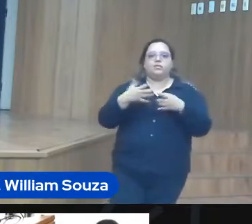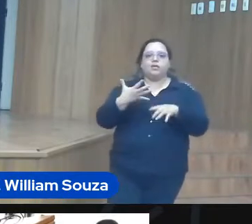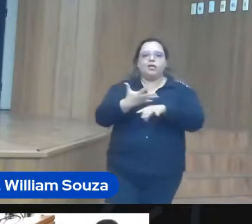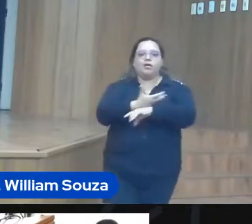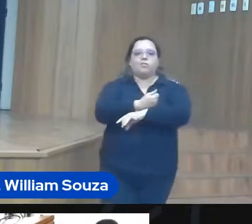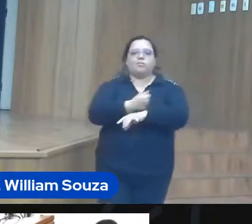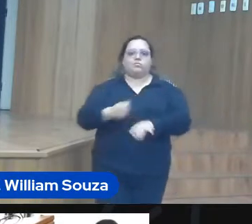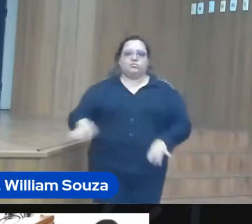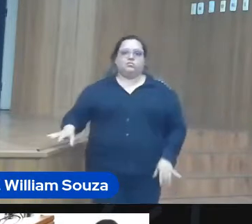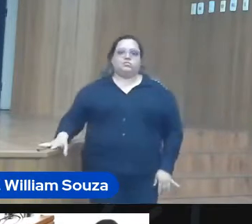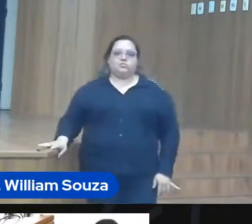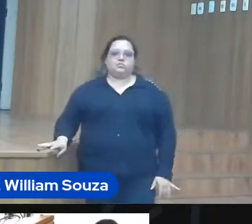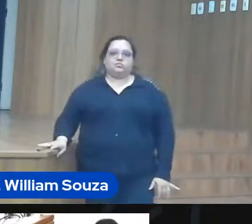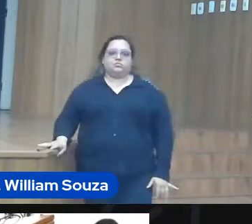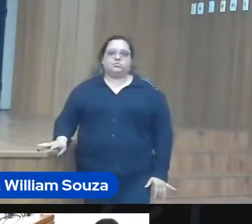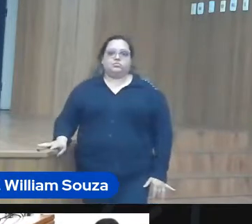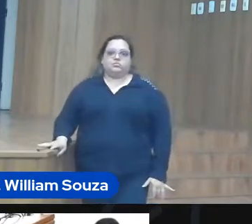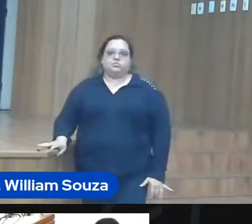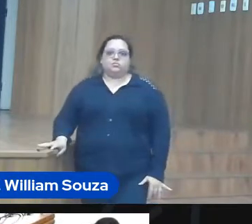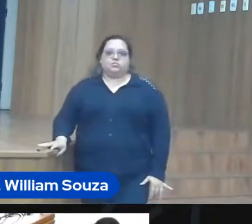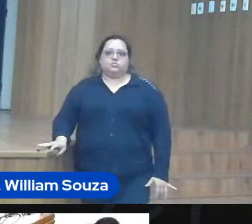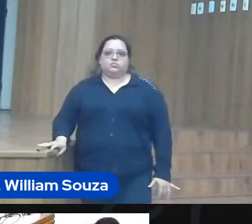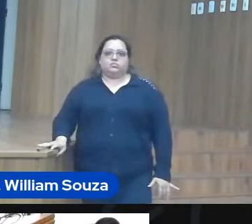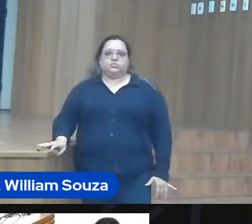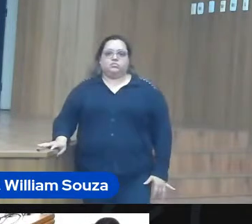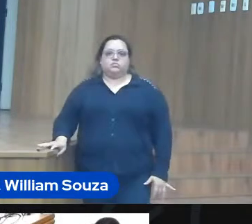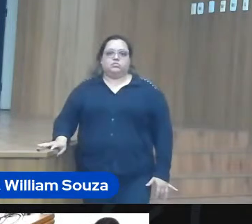Então, eu não vejo essa